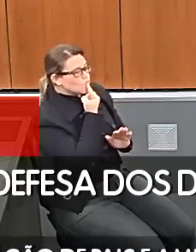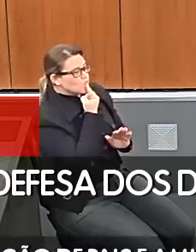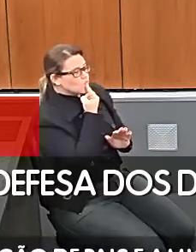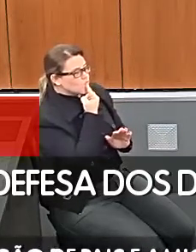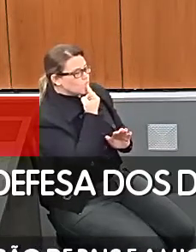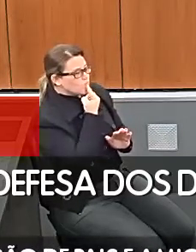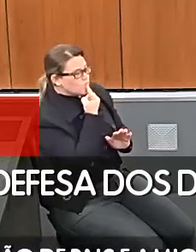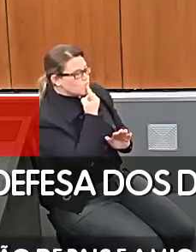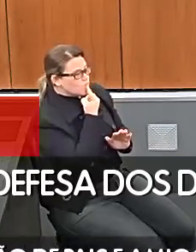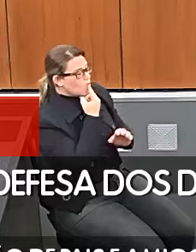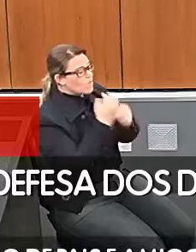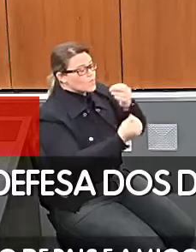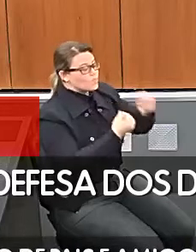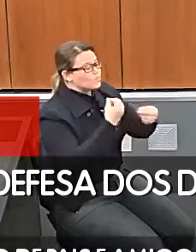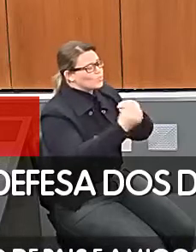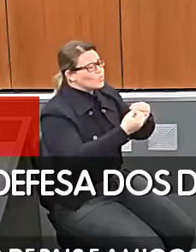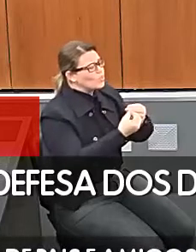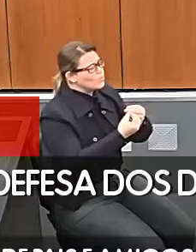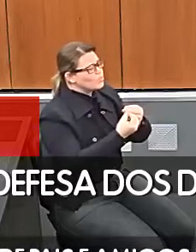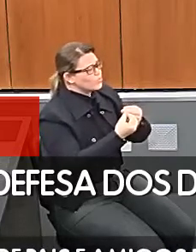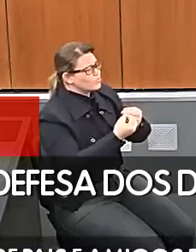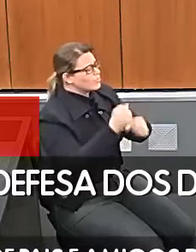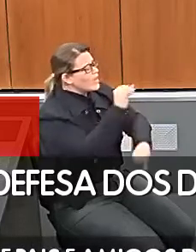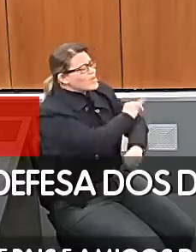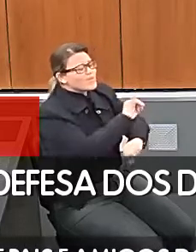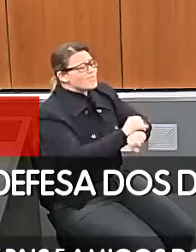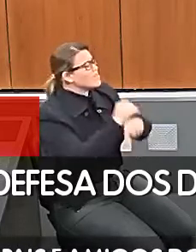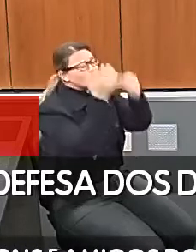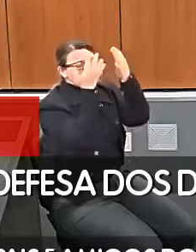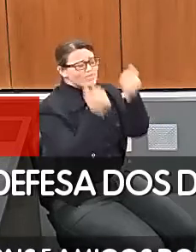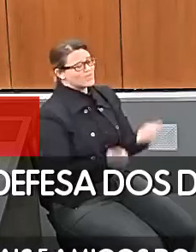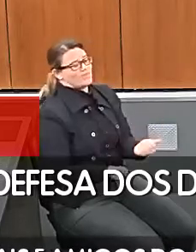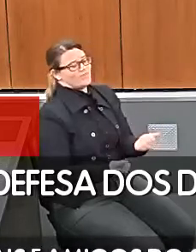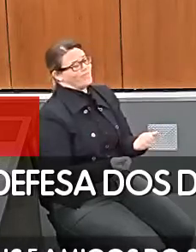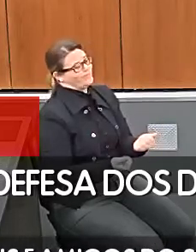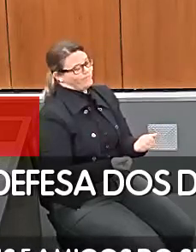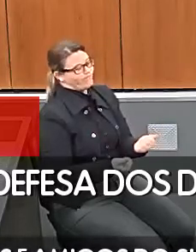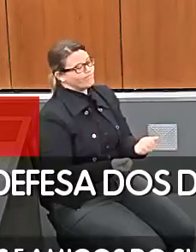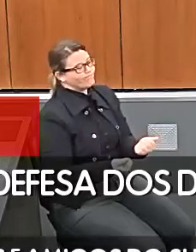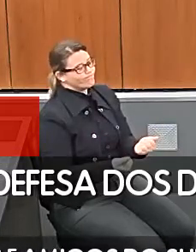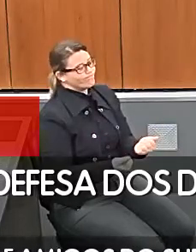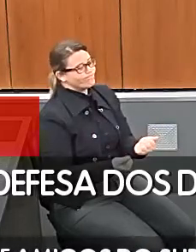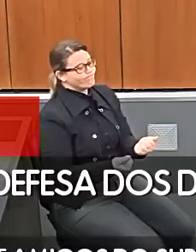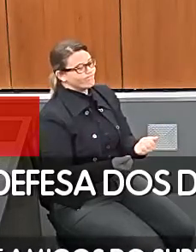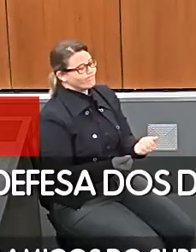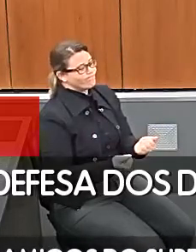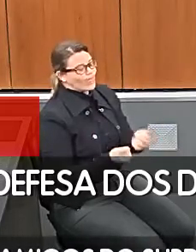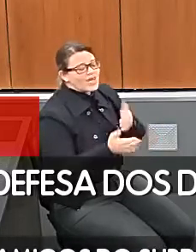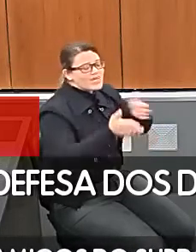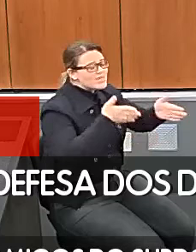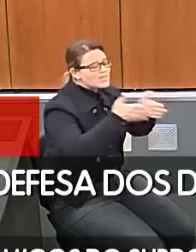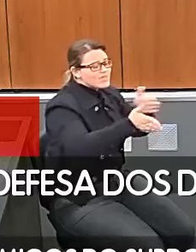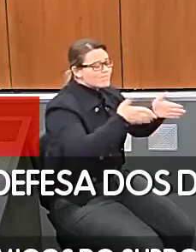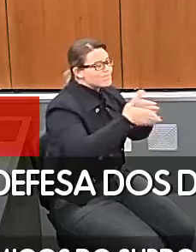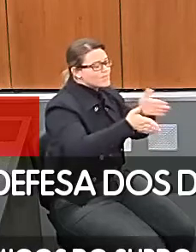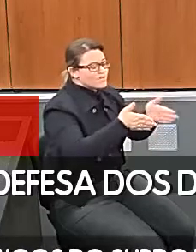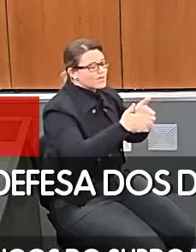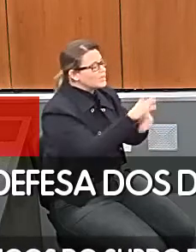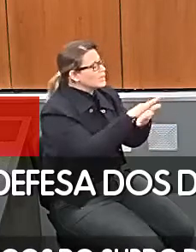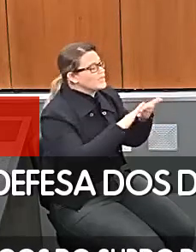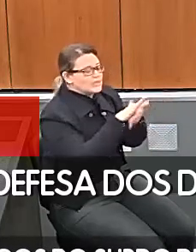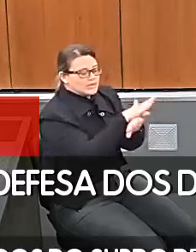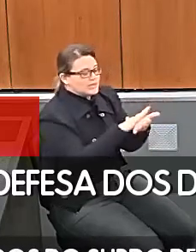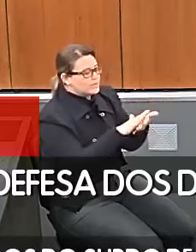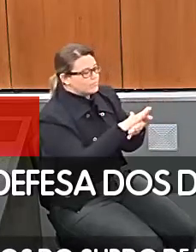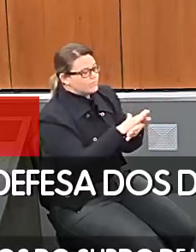está localizada dentro do país, então ela é lei federal. Então, a gente não consegue essa acessibilidade. Para que os